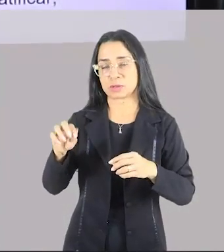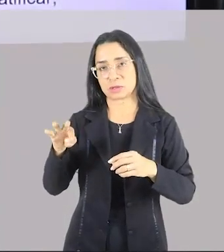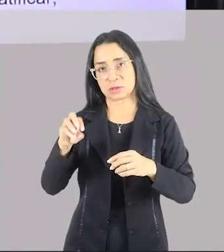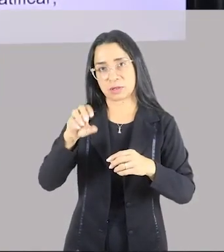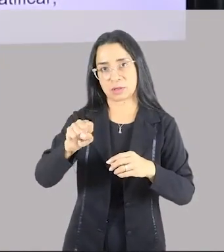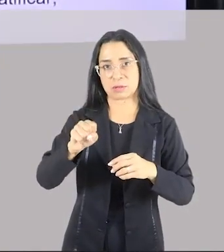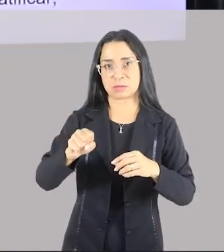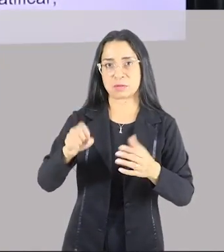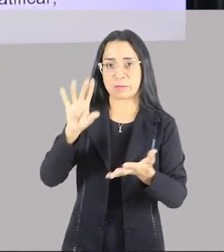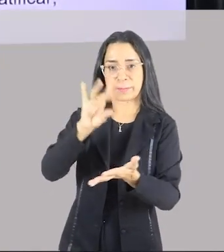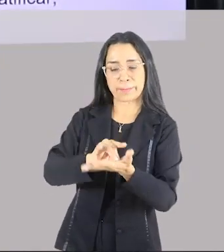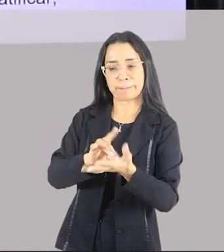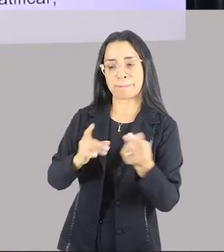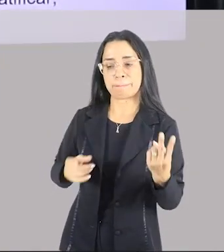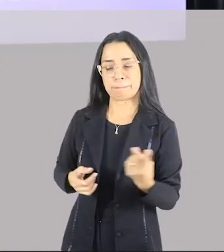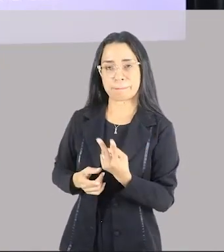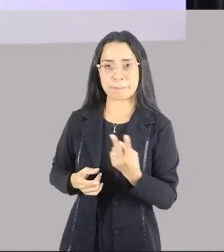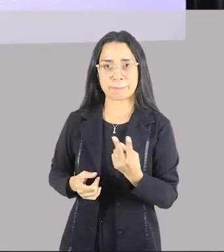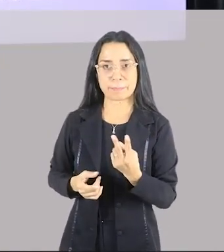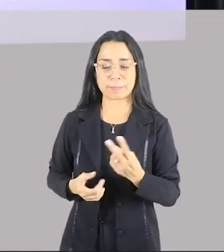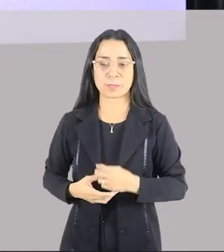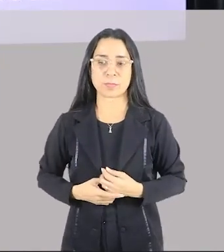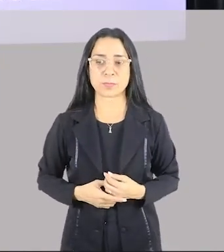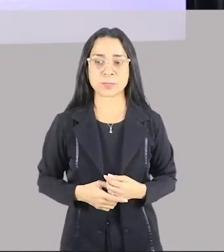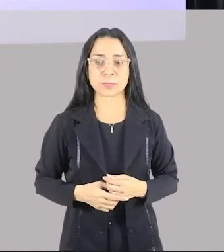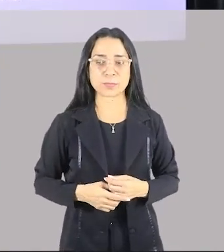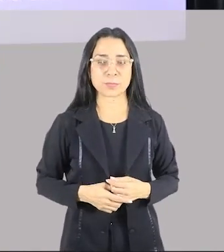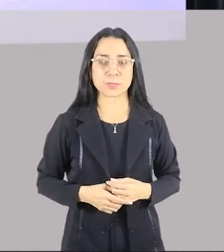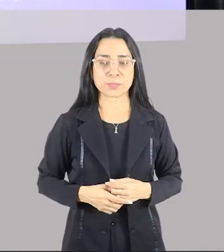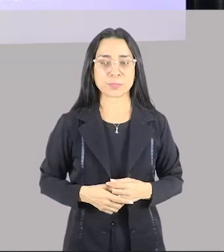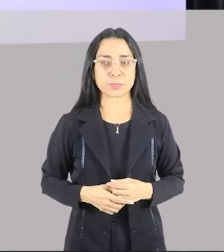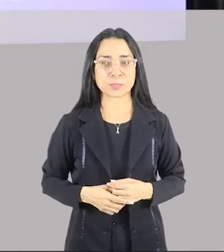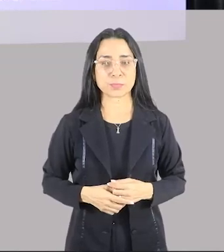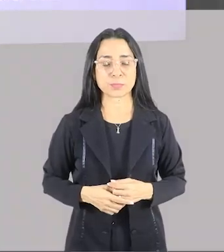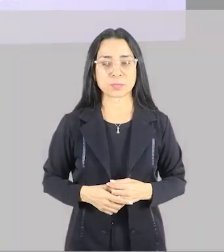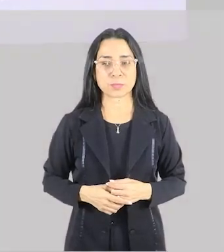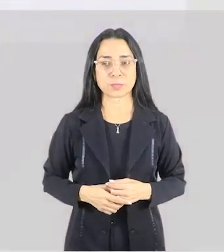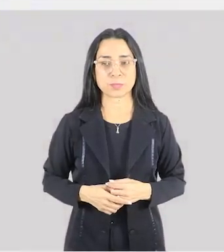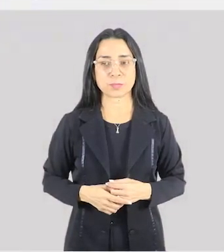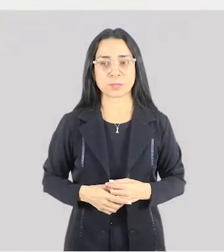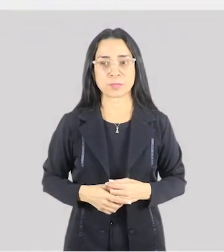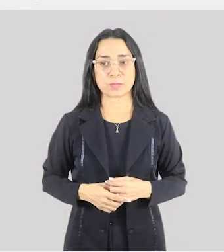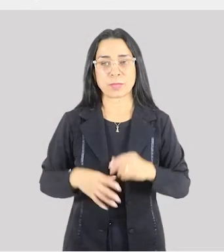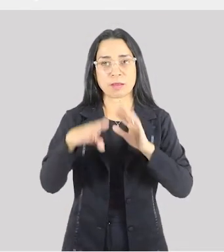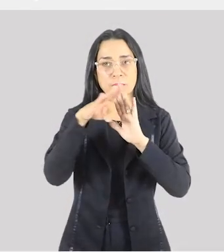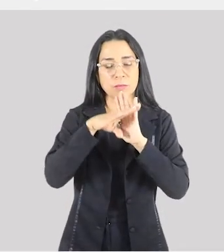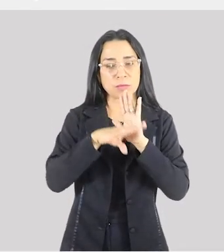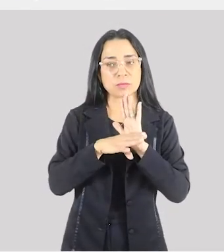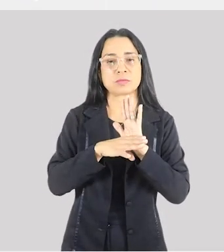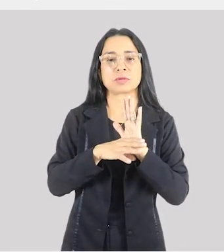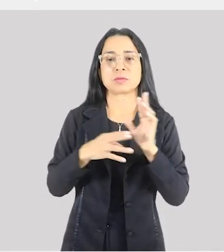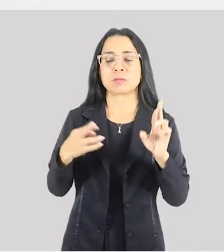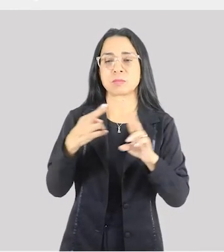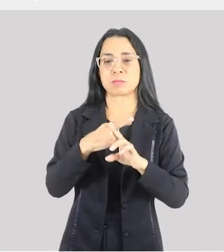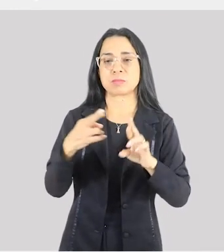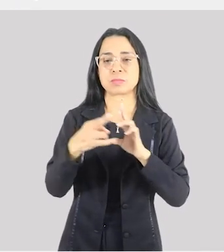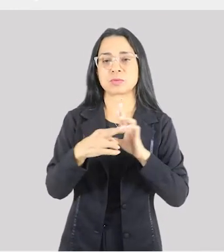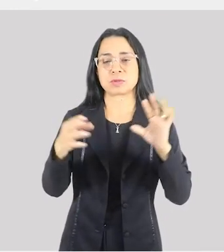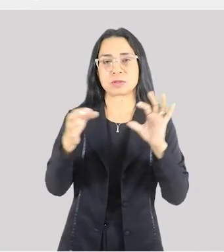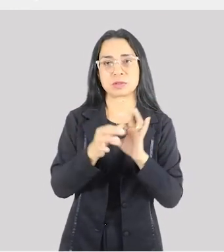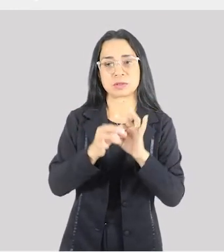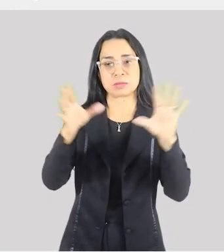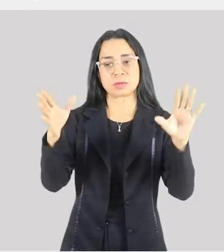confirmando, ratificando o outro. Na classificação quanto à liberdade da sua prática, eu tenho os